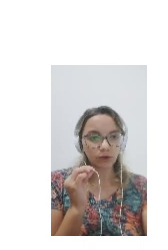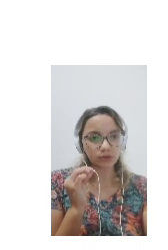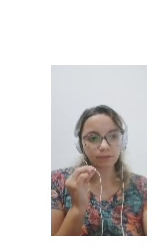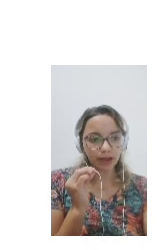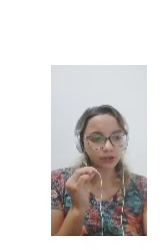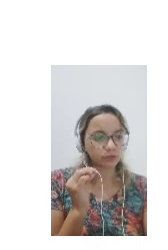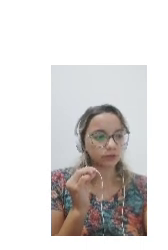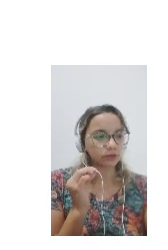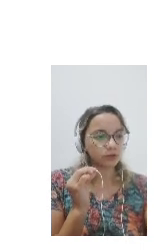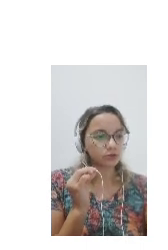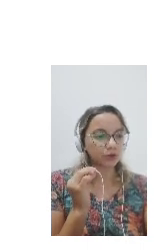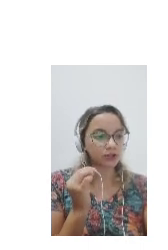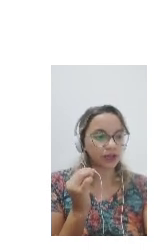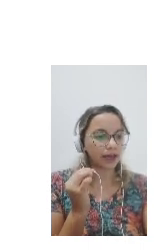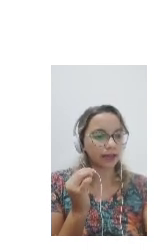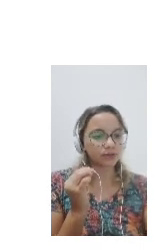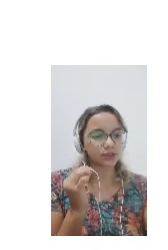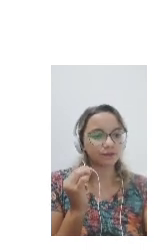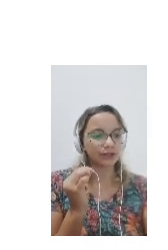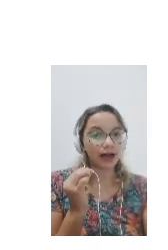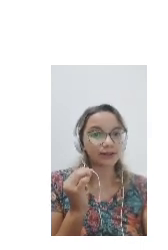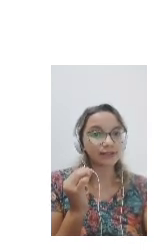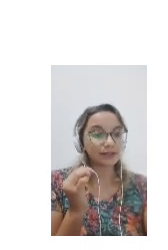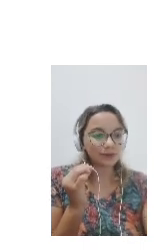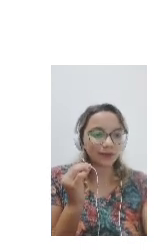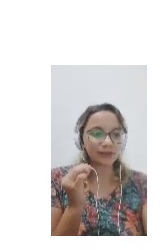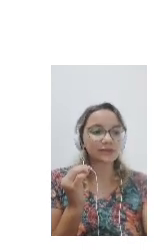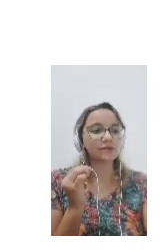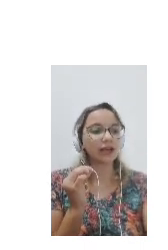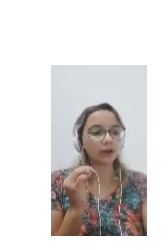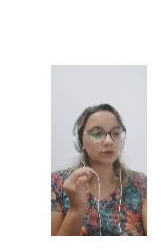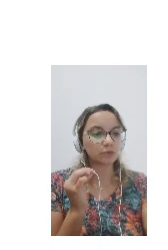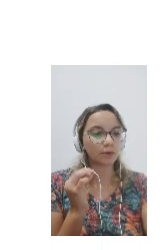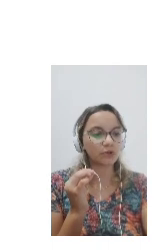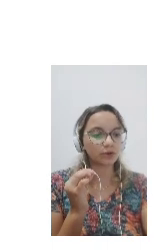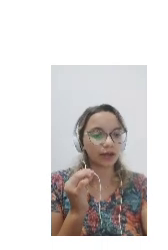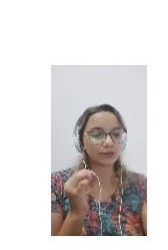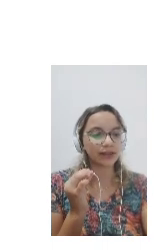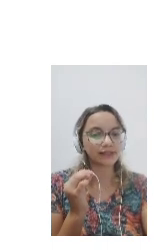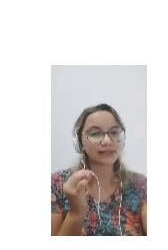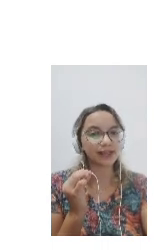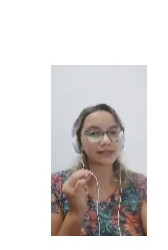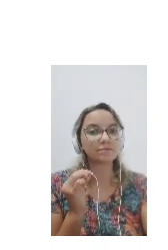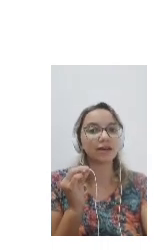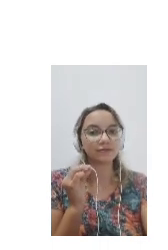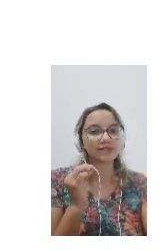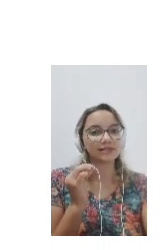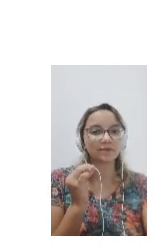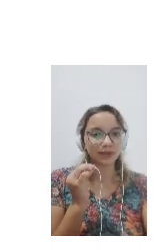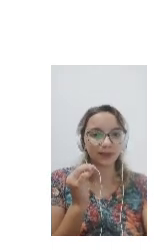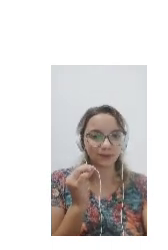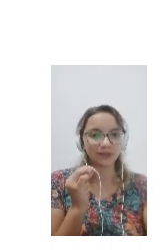nas fotos abaixo os projetos, atividades e sorrisos que os alunos proporcionaram nessa CCS